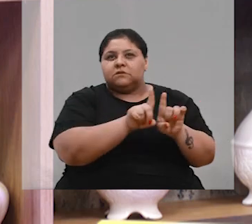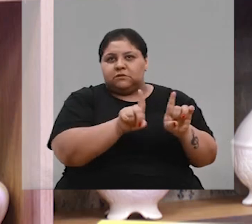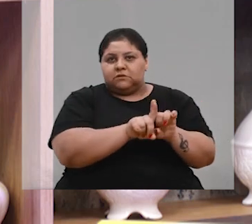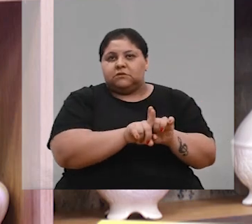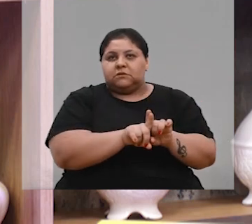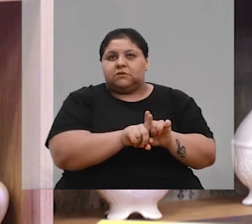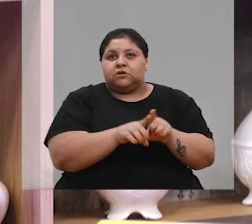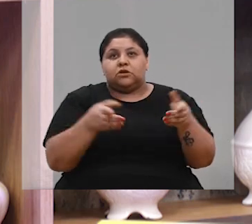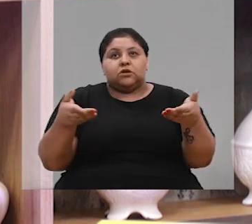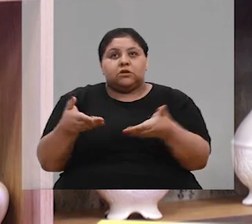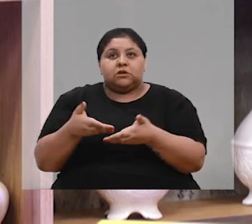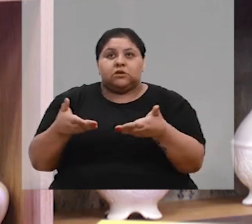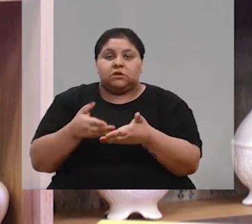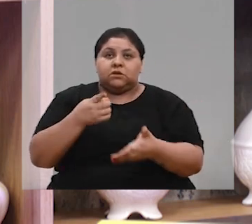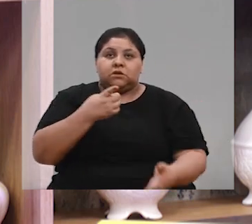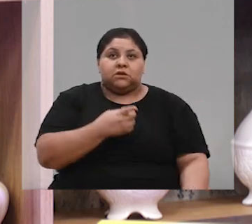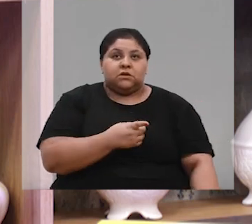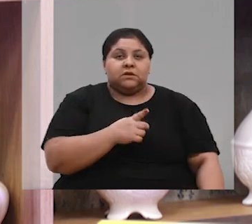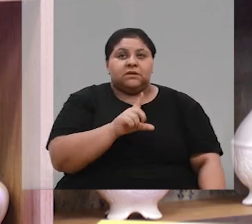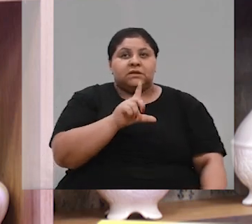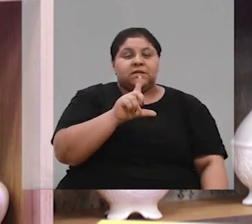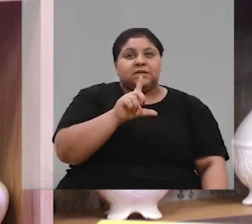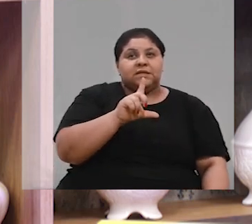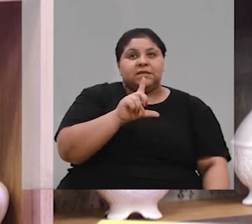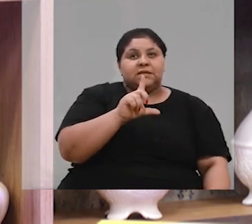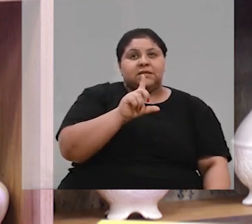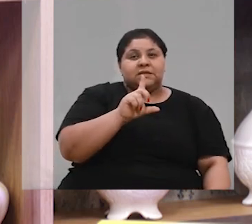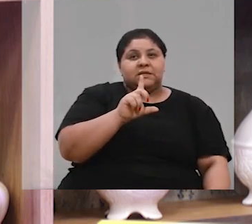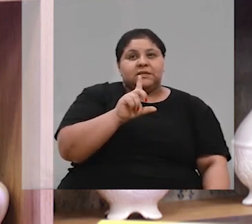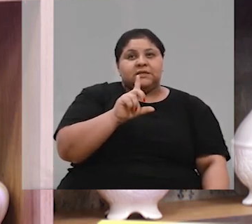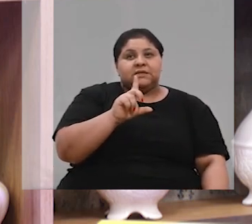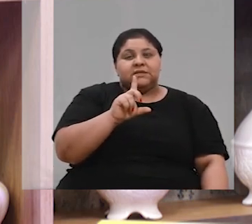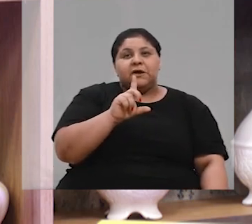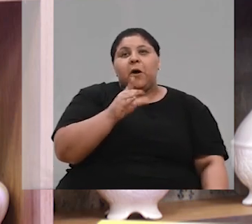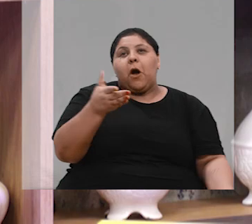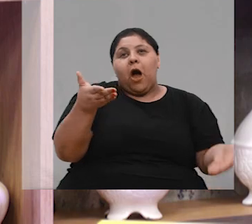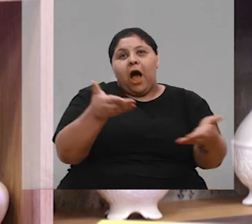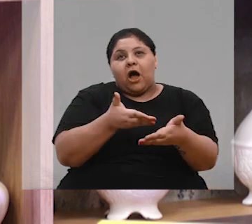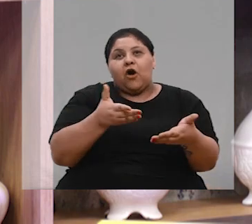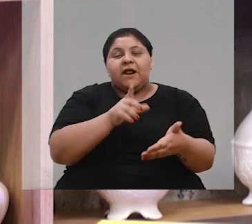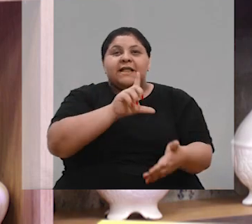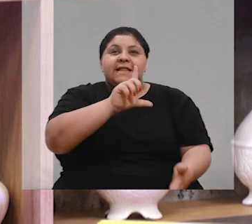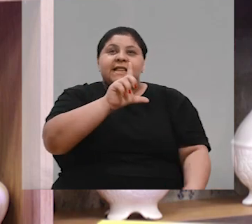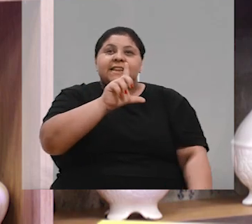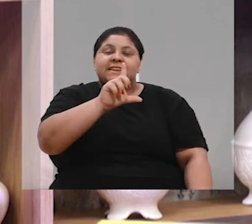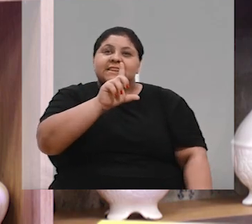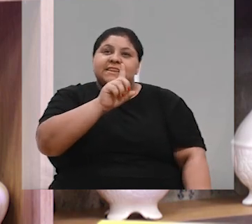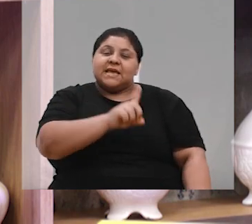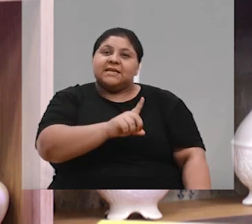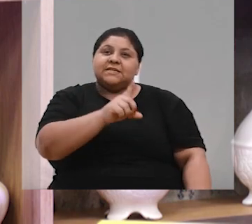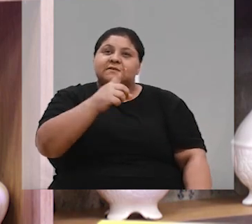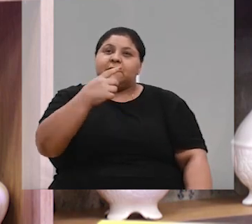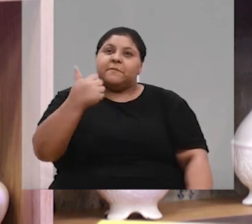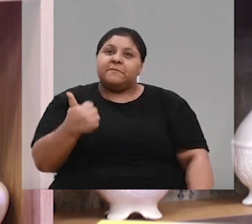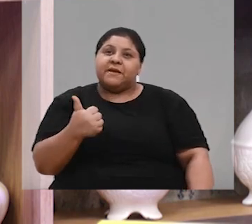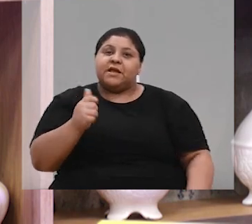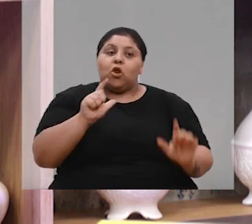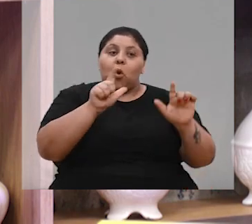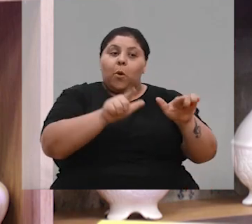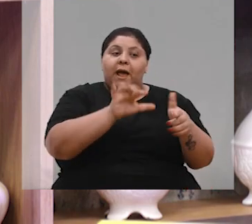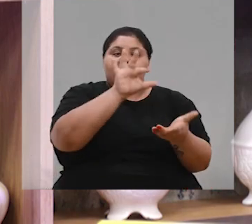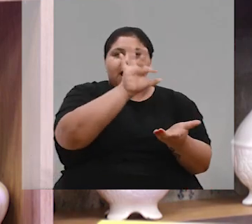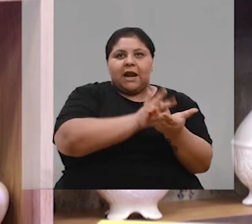prédio do Legislativo que hoje está na sua 11ª sede e agora talvez definitiva. Olhando